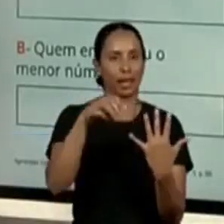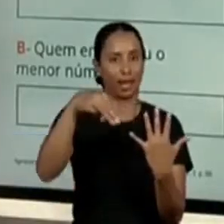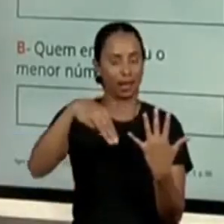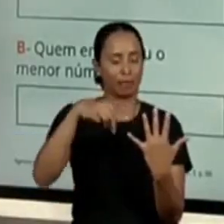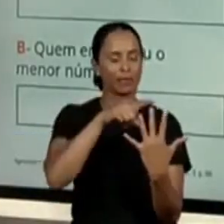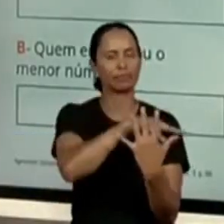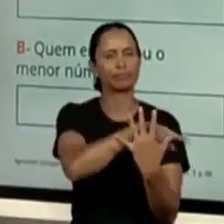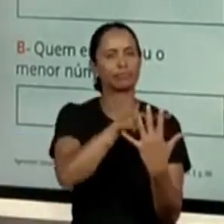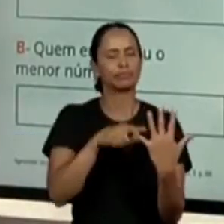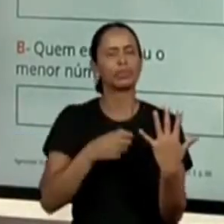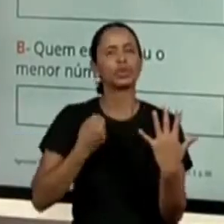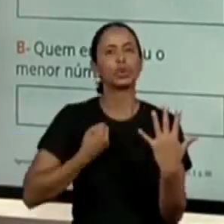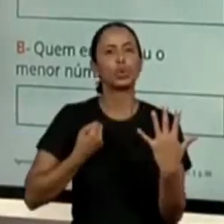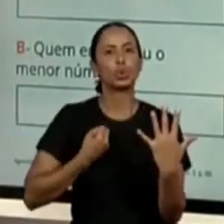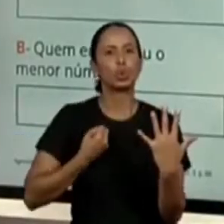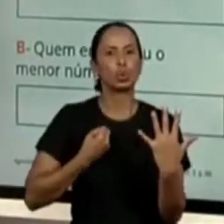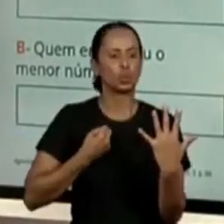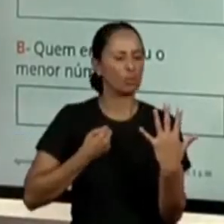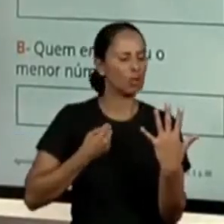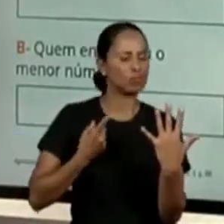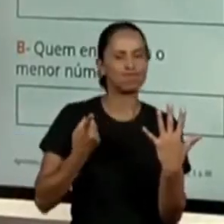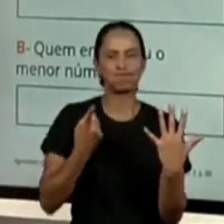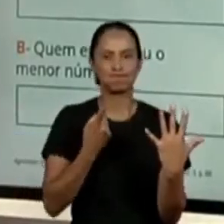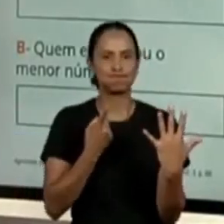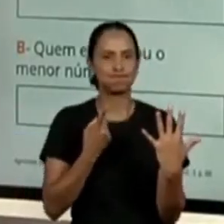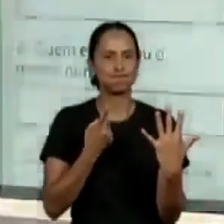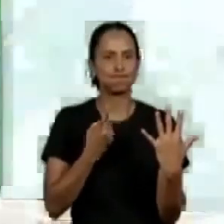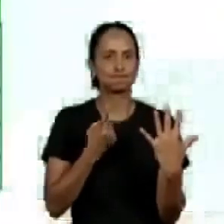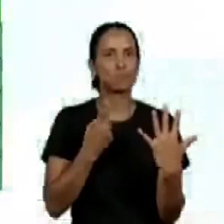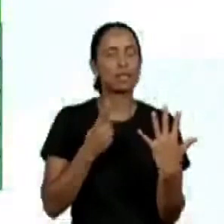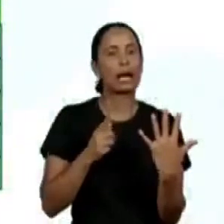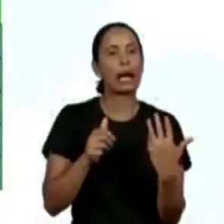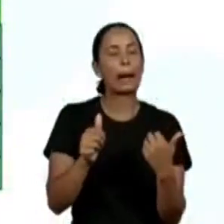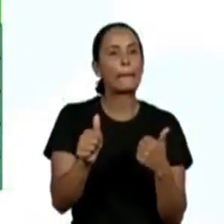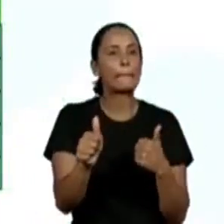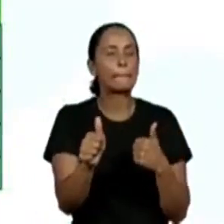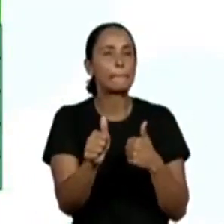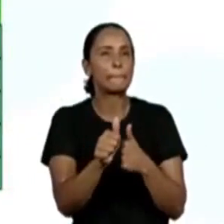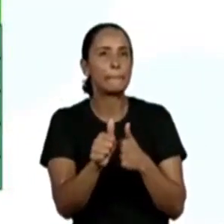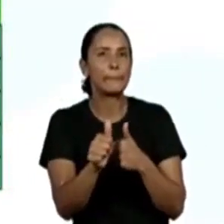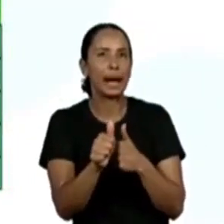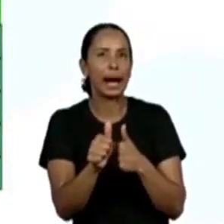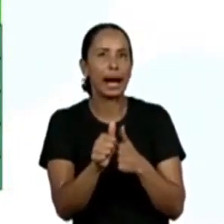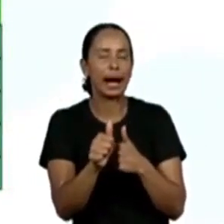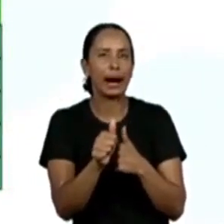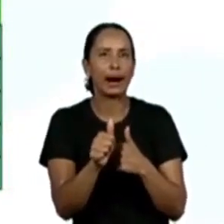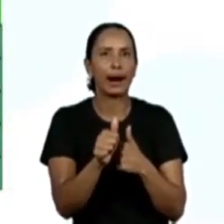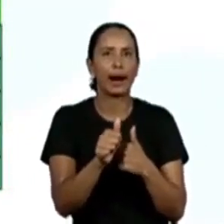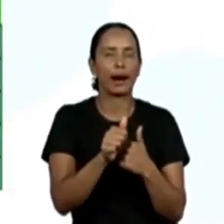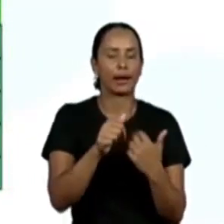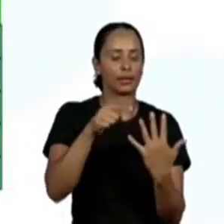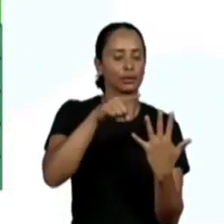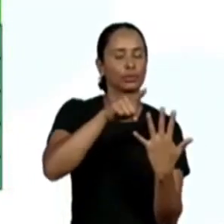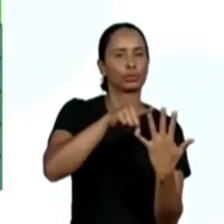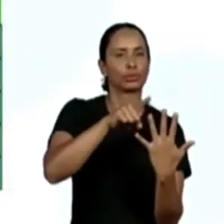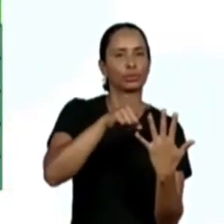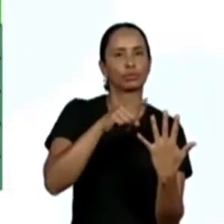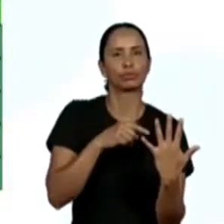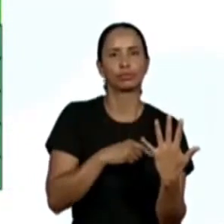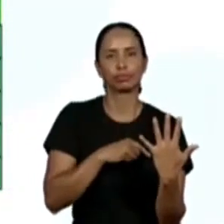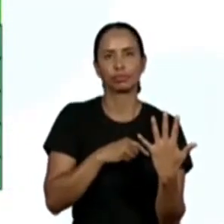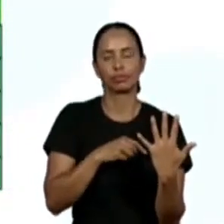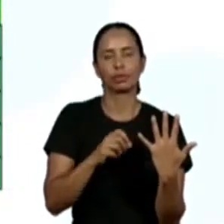que é o maior número olhando a dezena de milhar, porque são de 5 ordens. Então, olhando aqui,